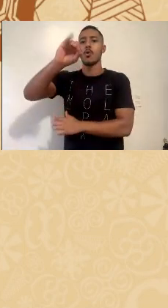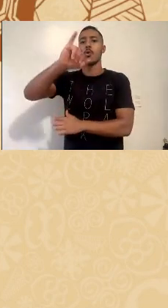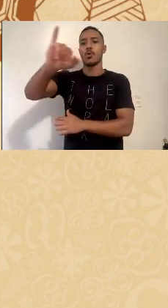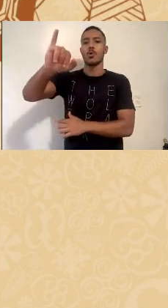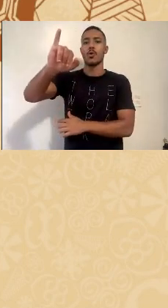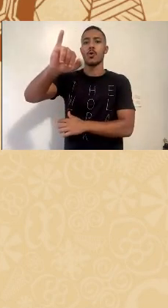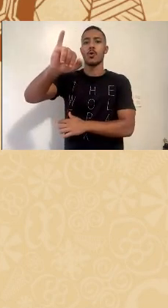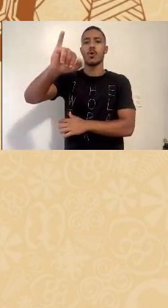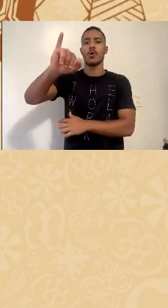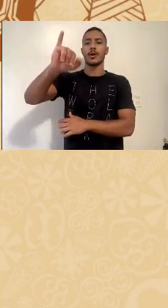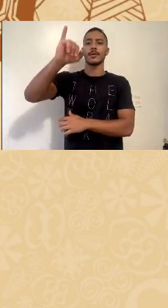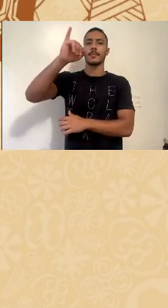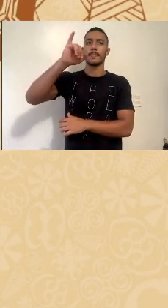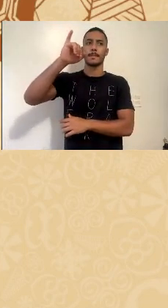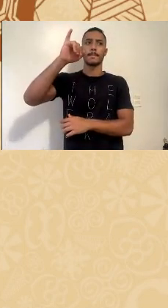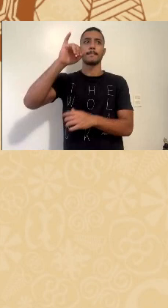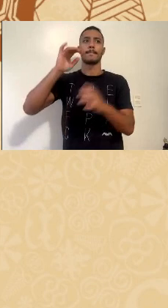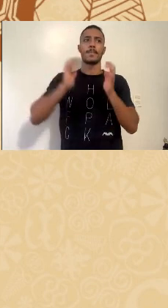né?